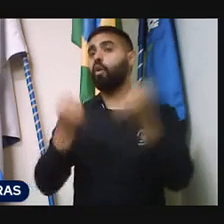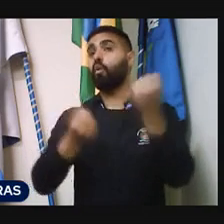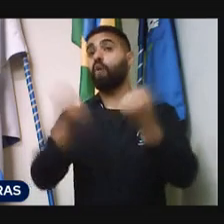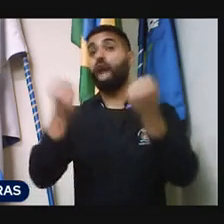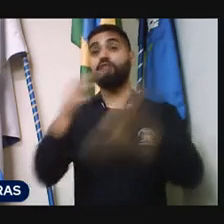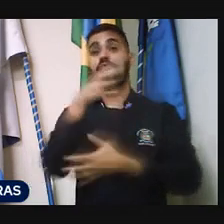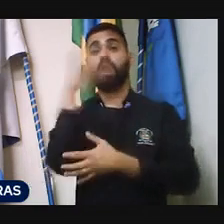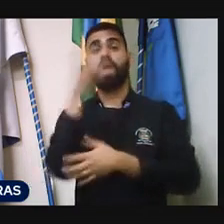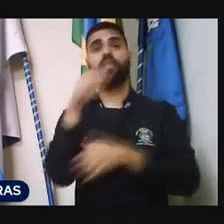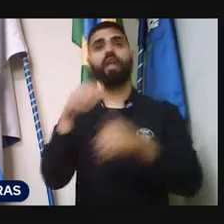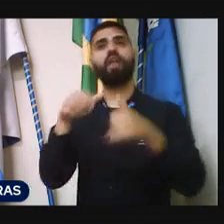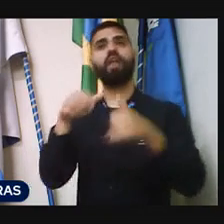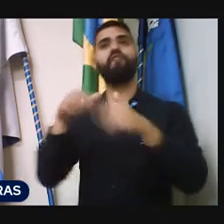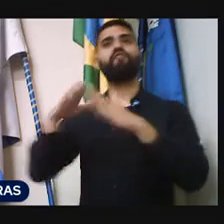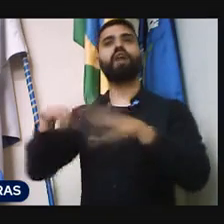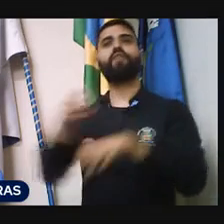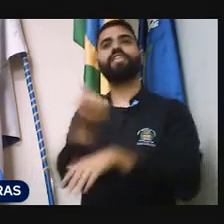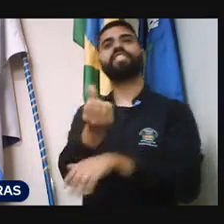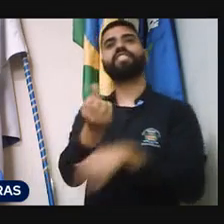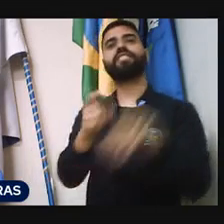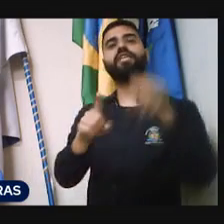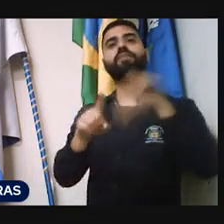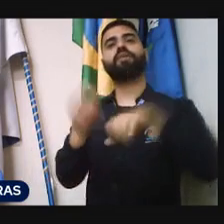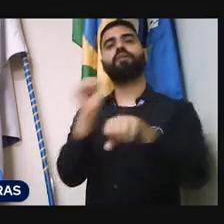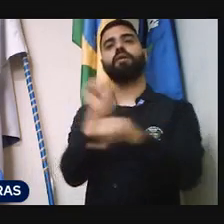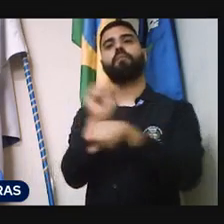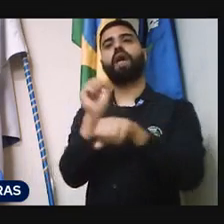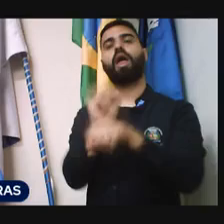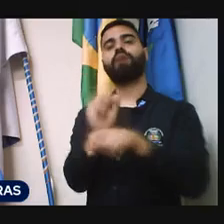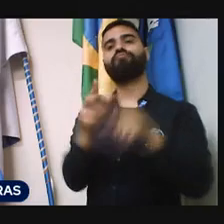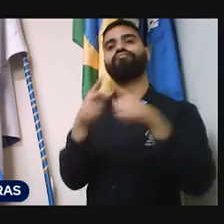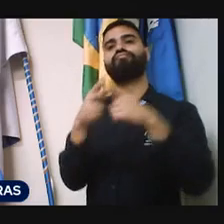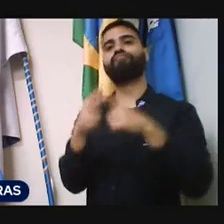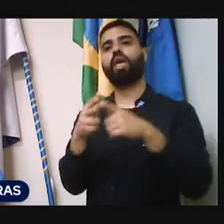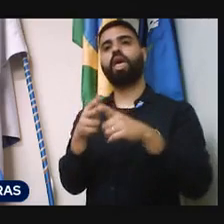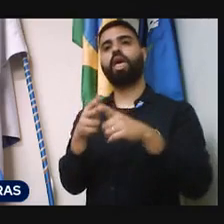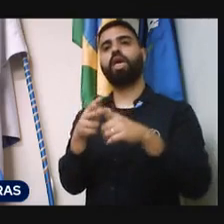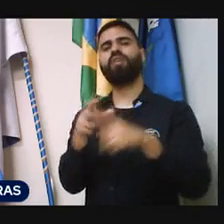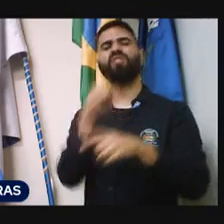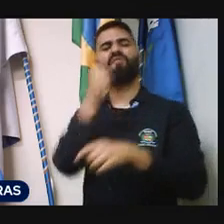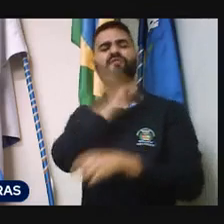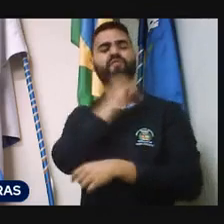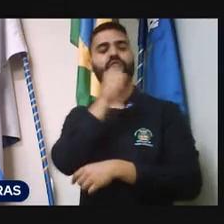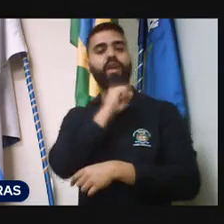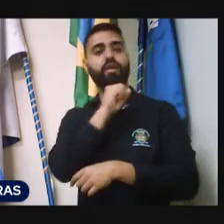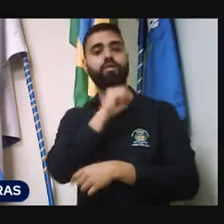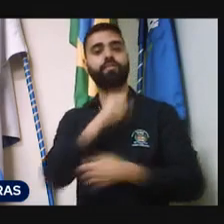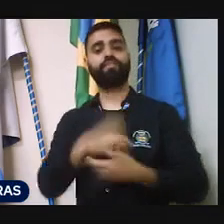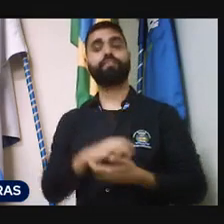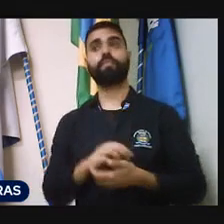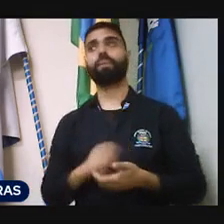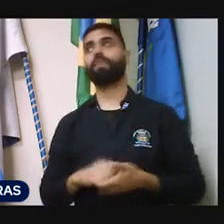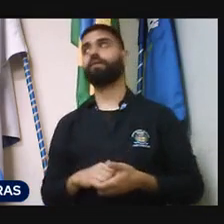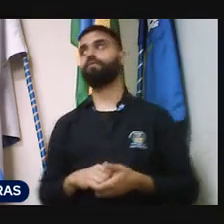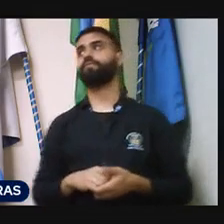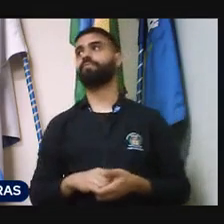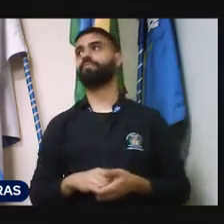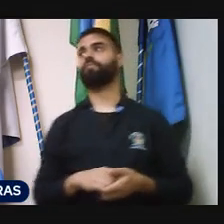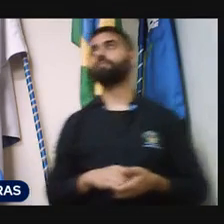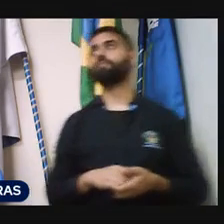Conservatória ficava seis meses parado em porta de oficina e taco velho que o deputado André Correia